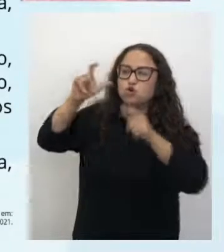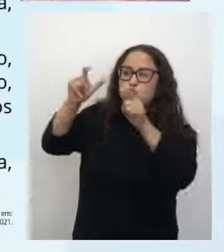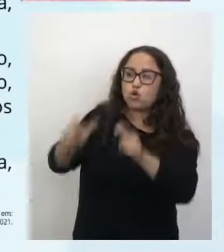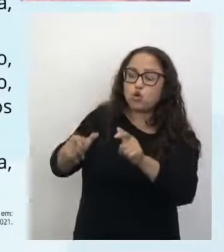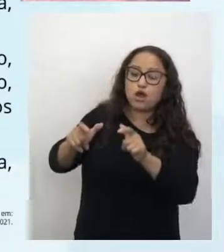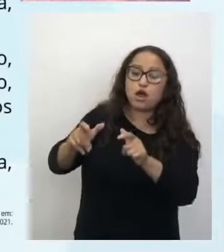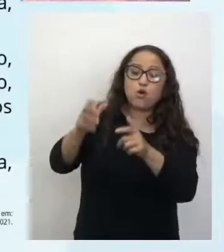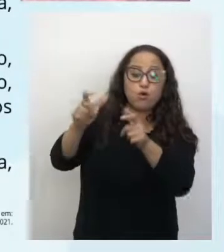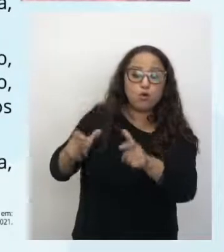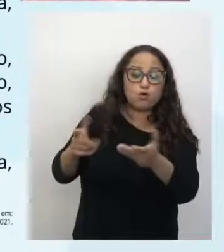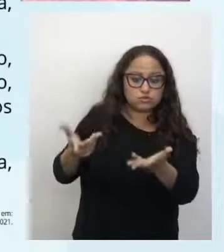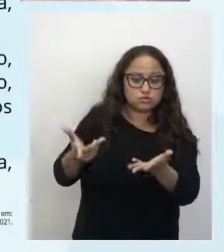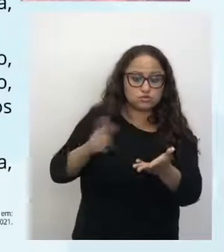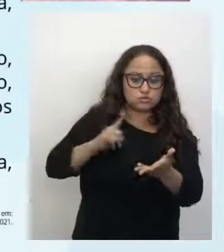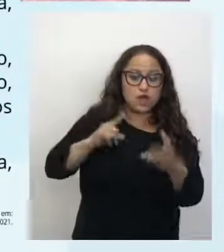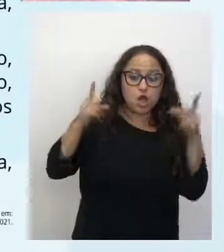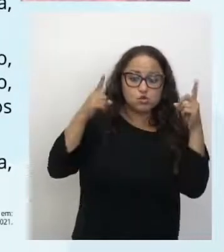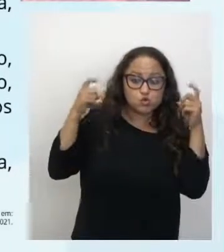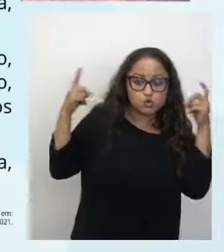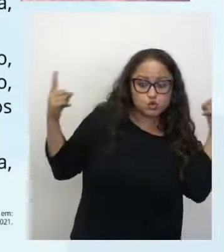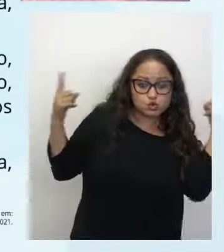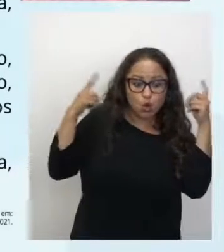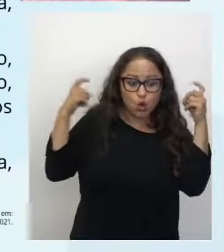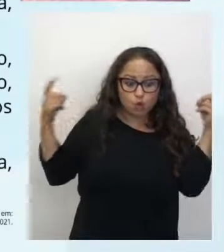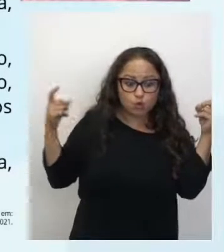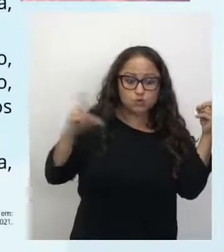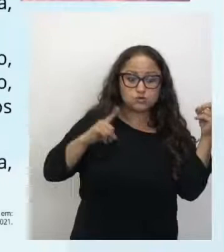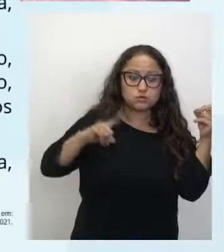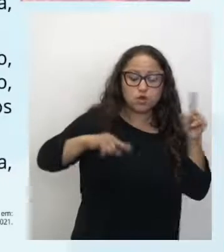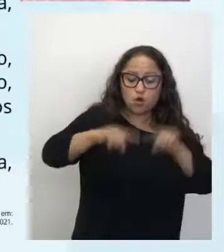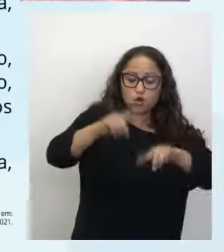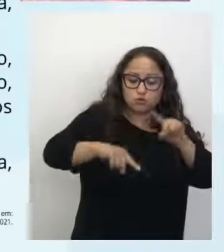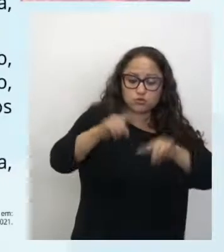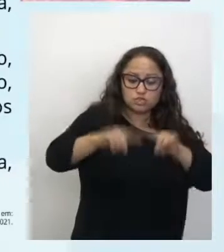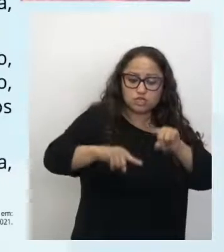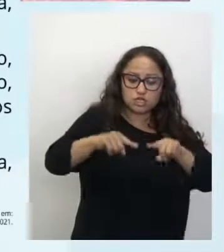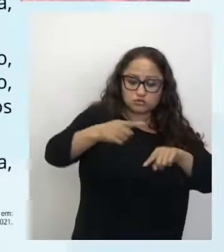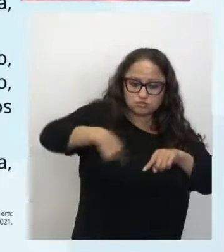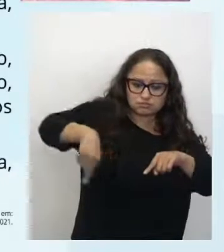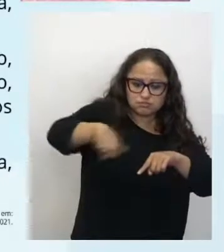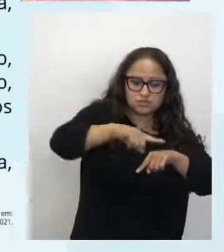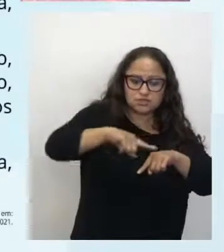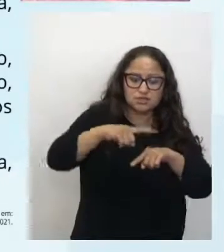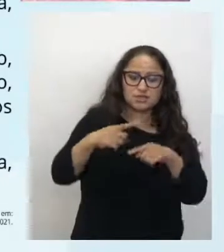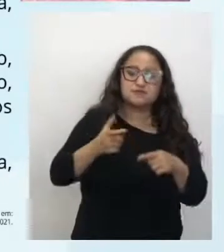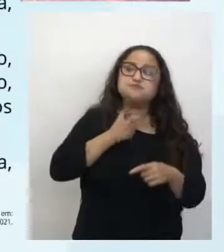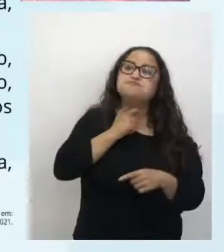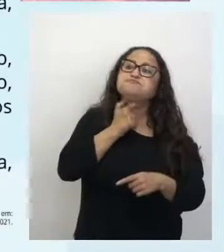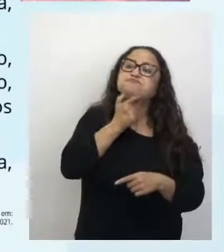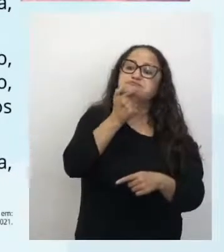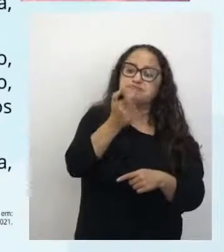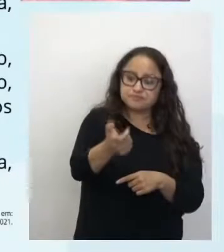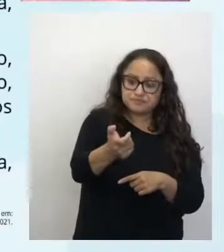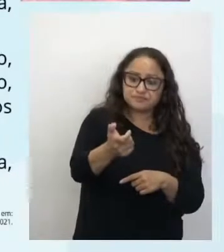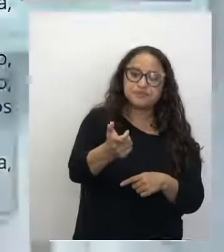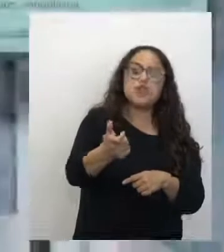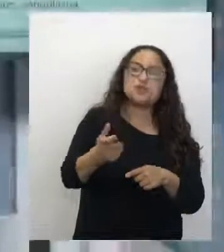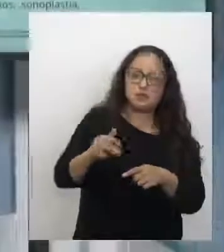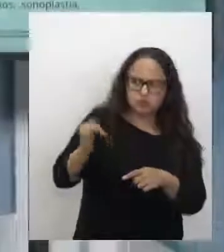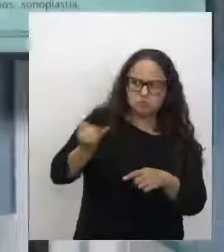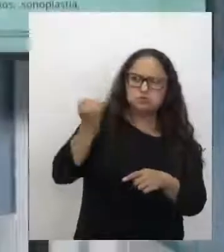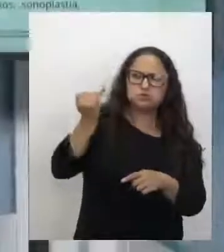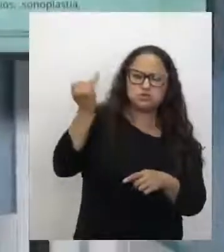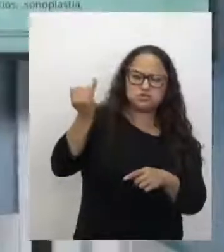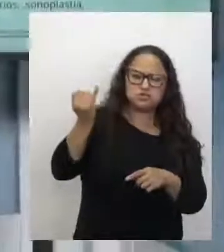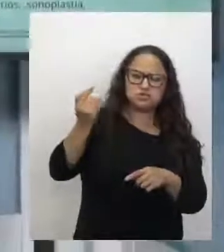essa história, a sonoplastia, os objetos de cena, a projeção e a dicção vocal também são ferramentas importantíssimas para